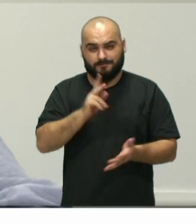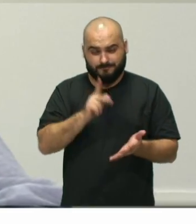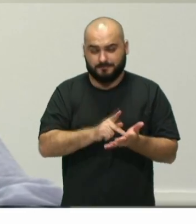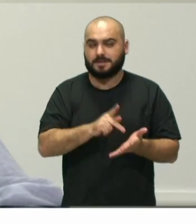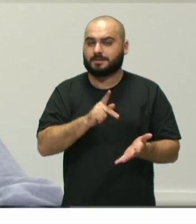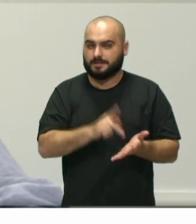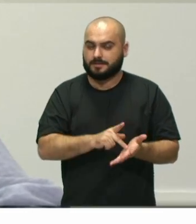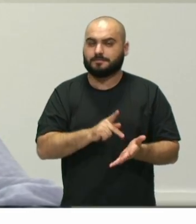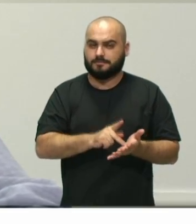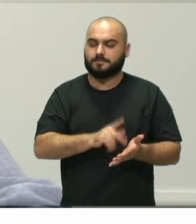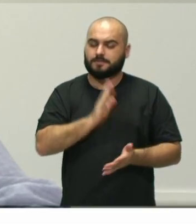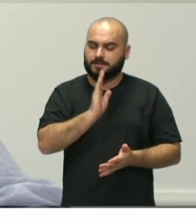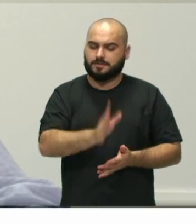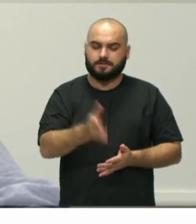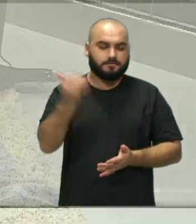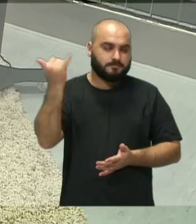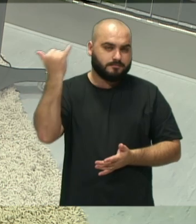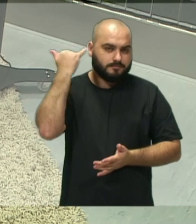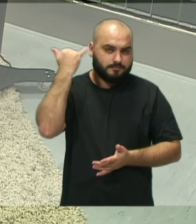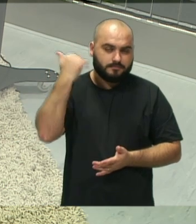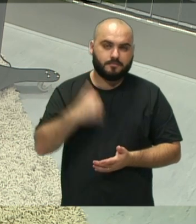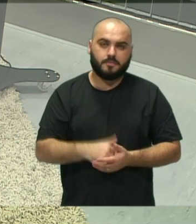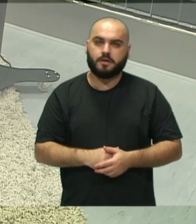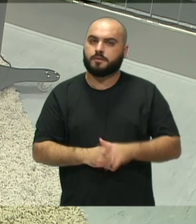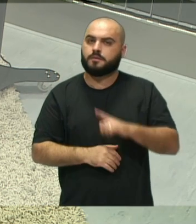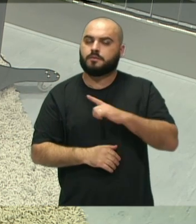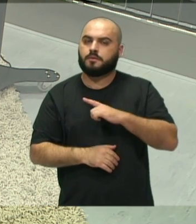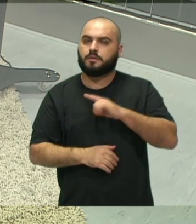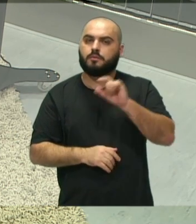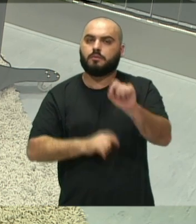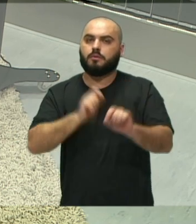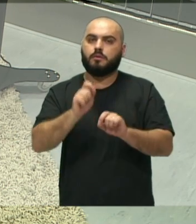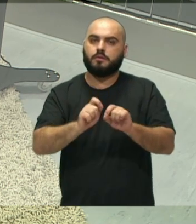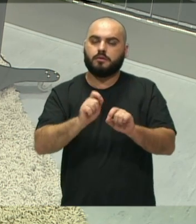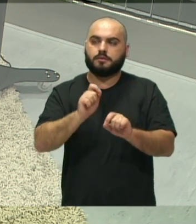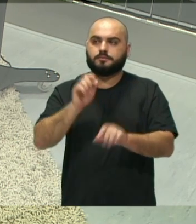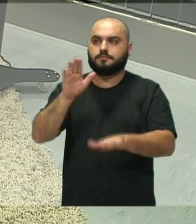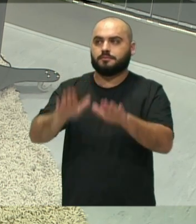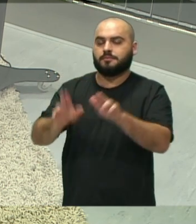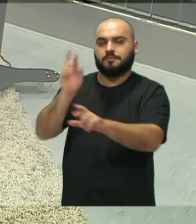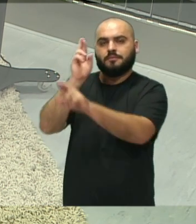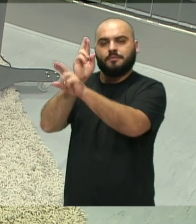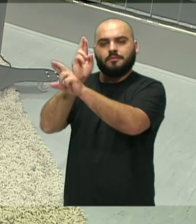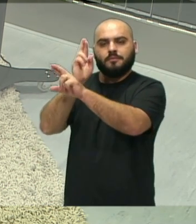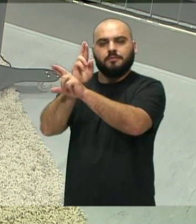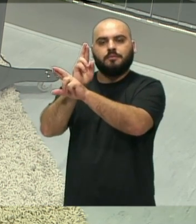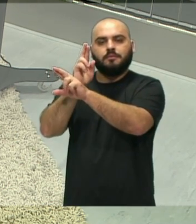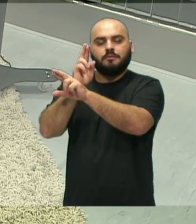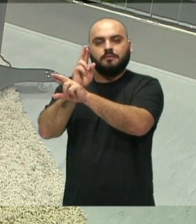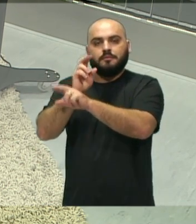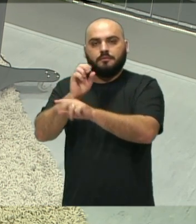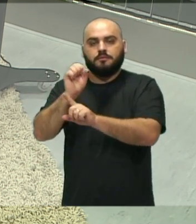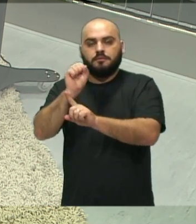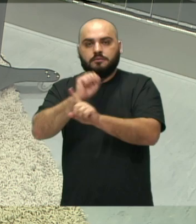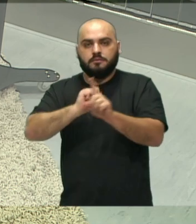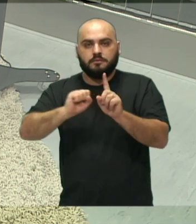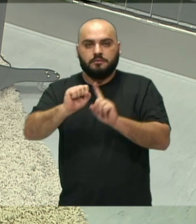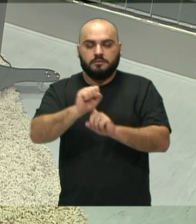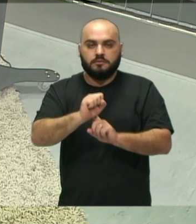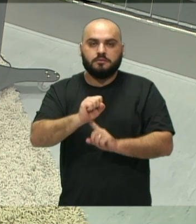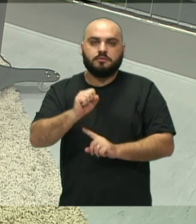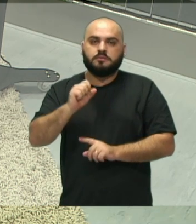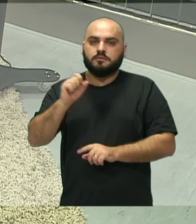gente acaba gerando uma expectativa de que a sociedade,